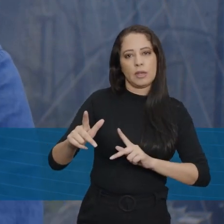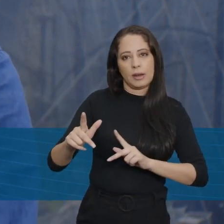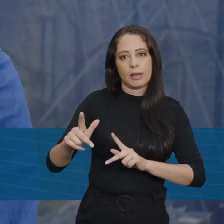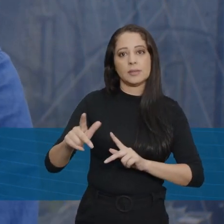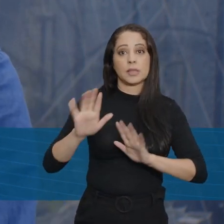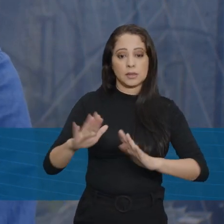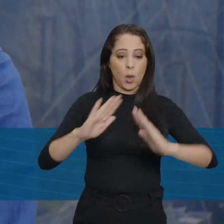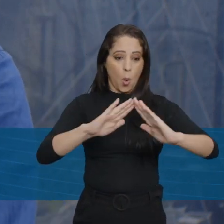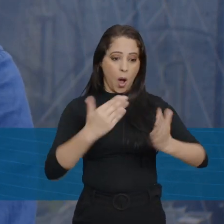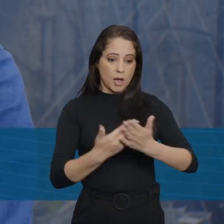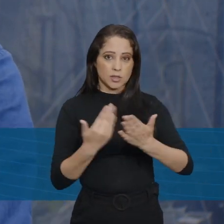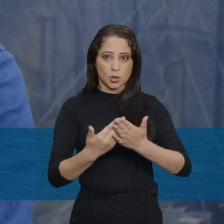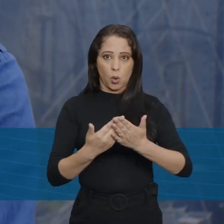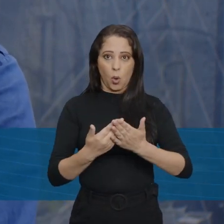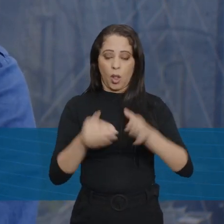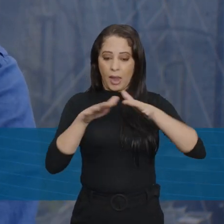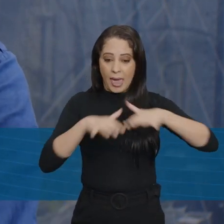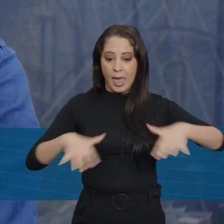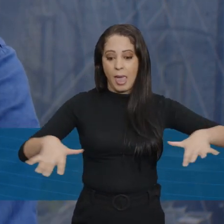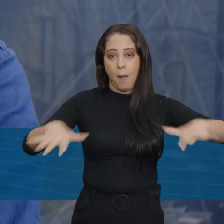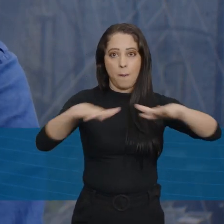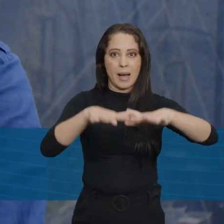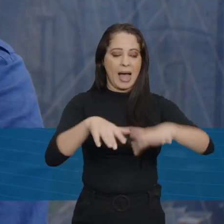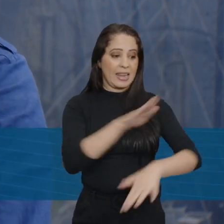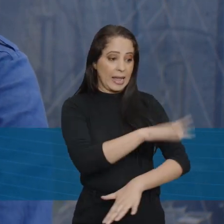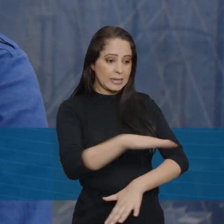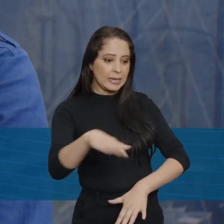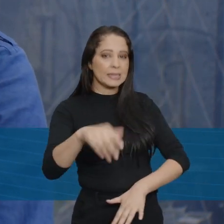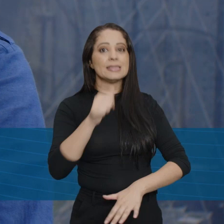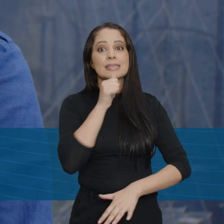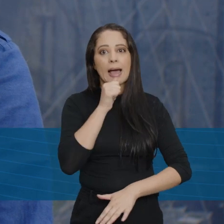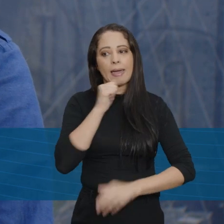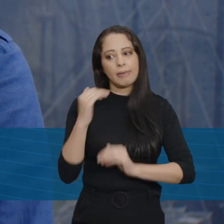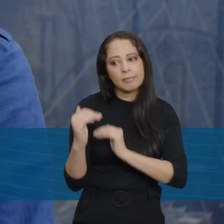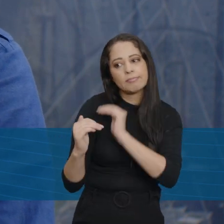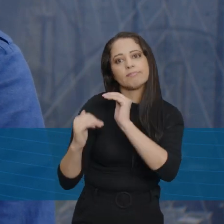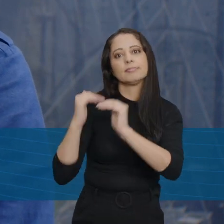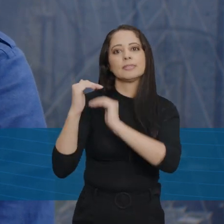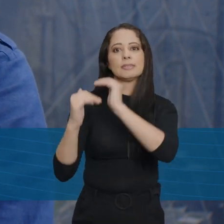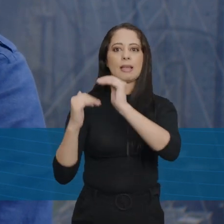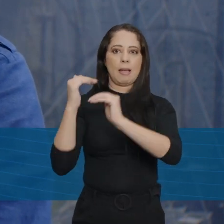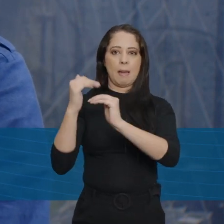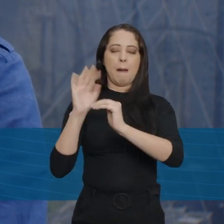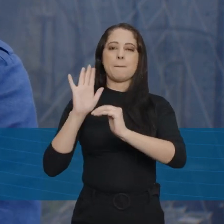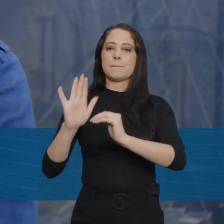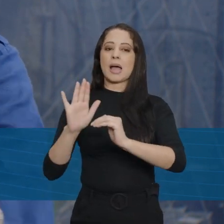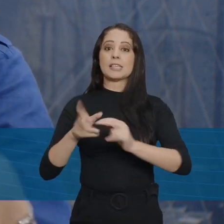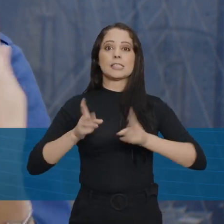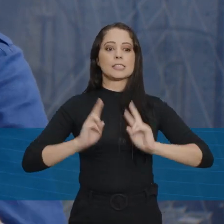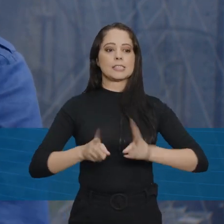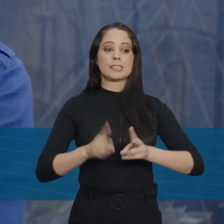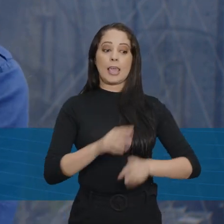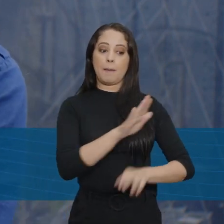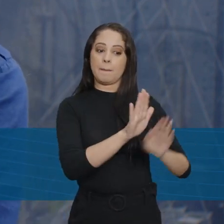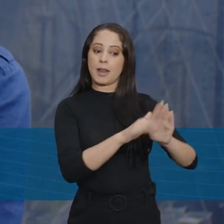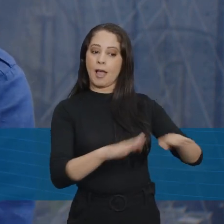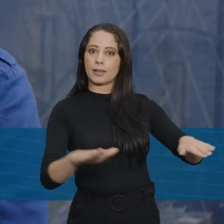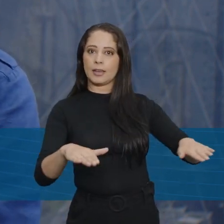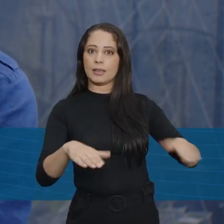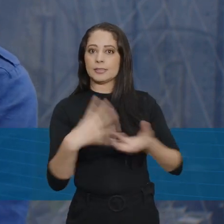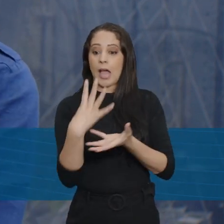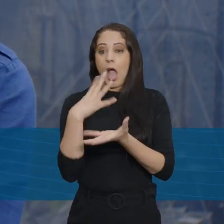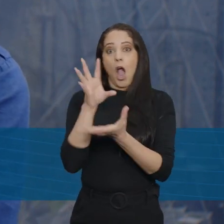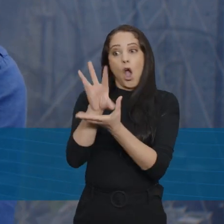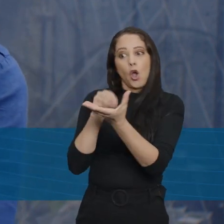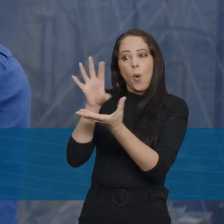desenvolvimento, né? Então é um ambiente em que esses jovens, essas crianças vão se desenvolvendo, mas eles reproduzem tudo que